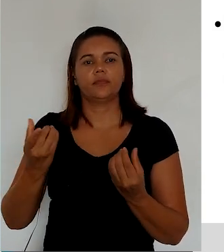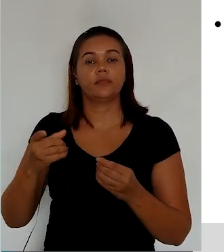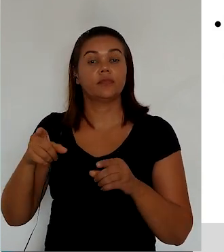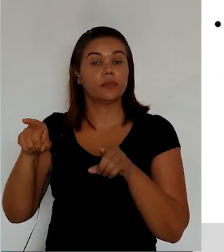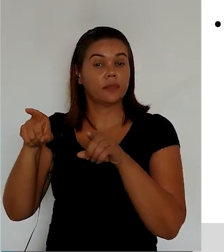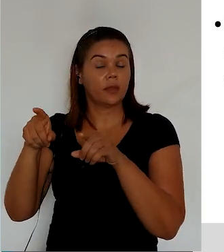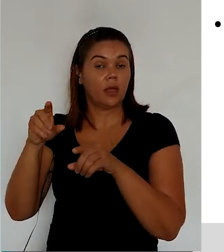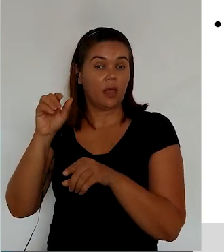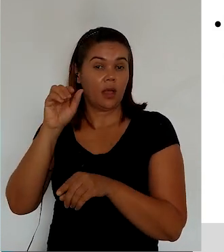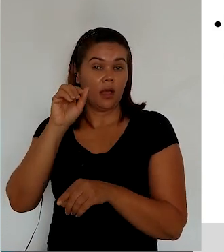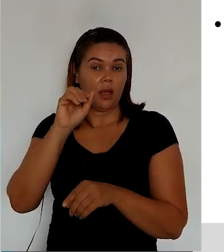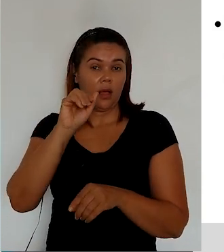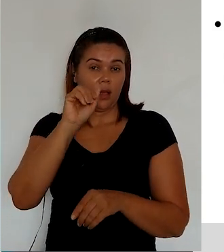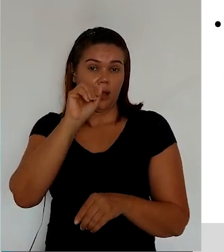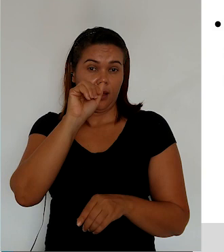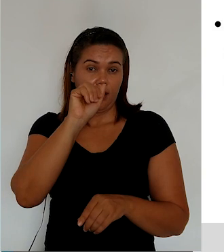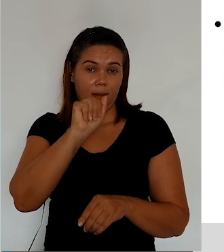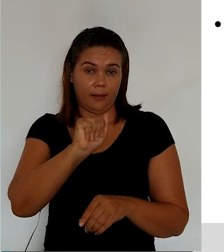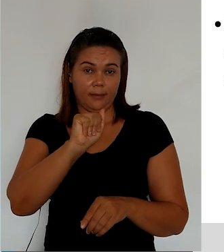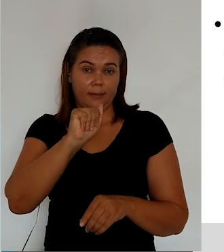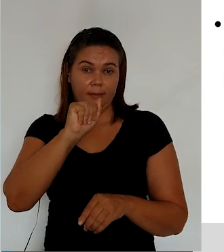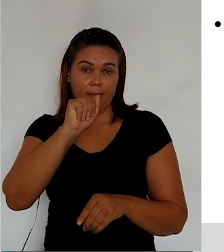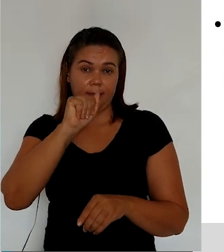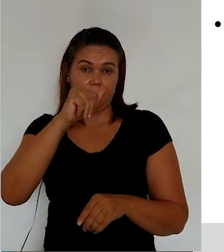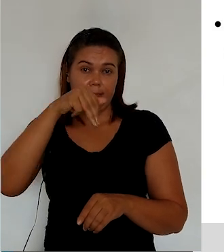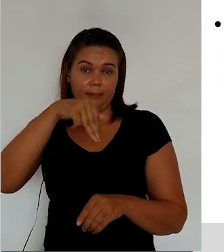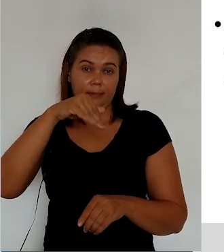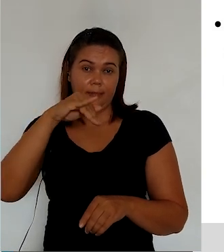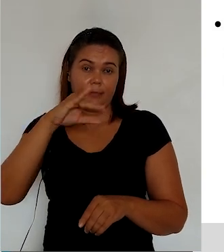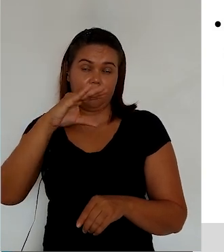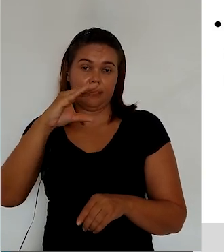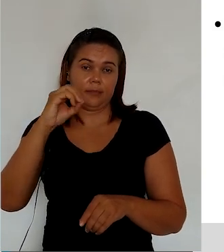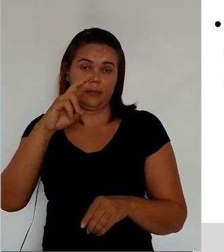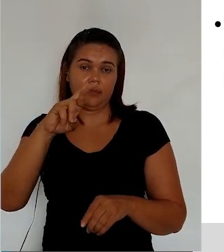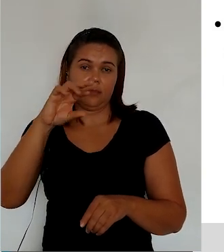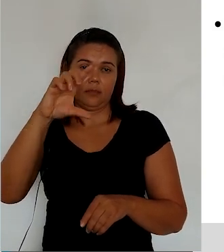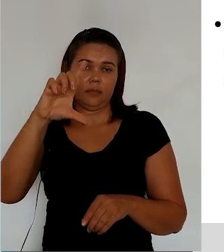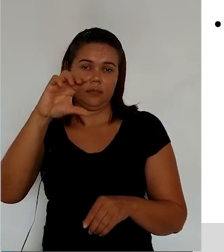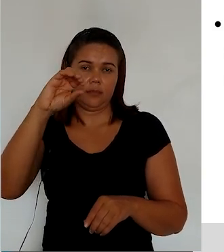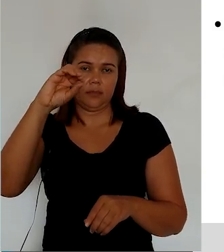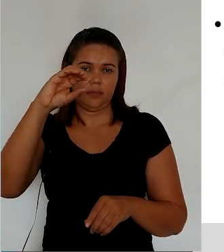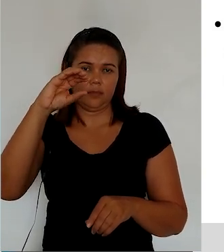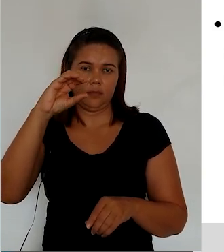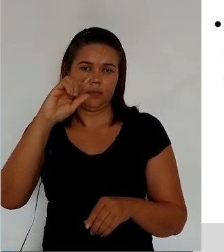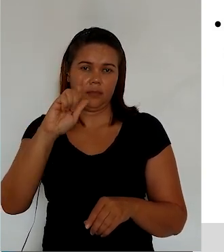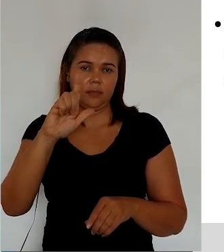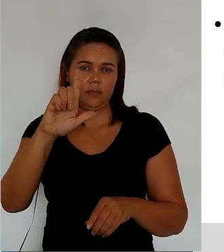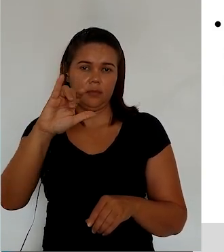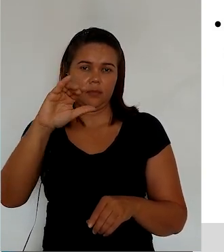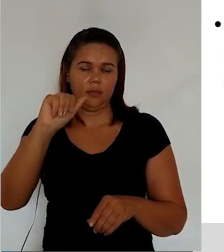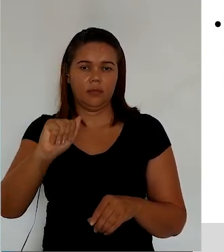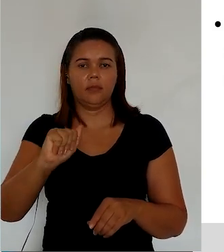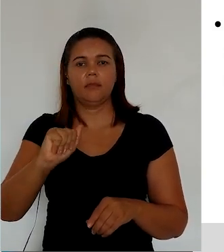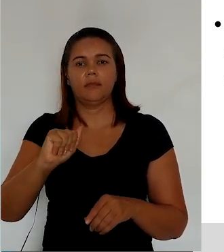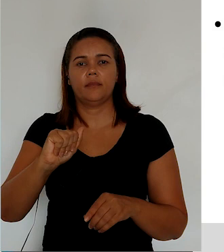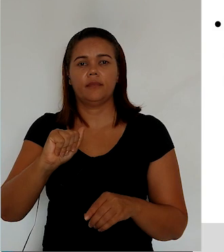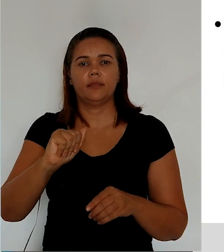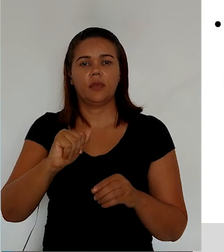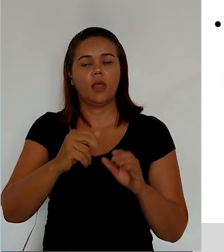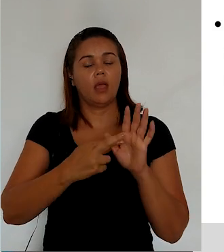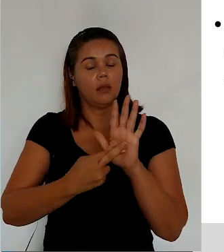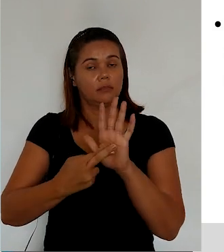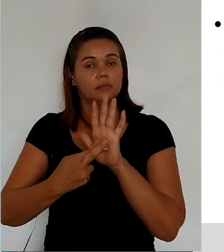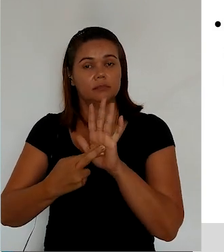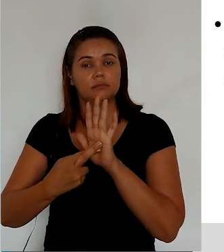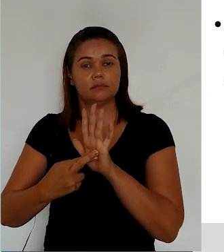A micróglia é representada por macrófagos residentes derivados